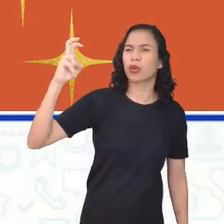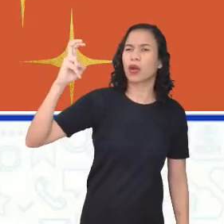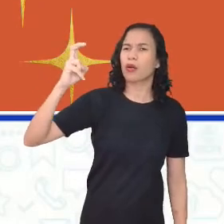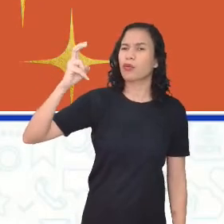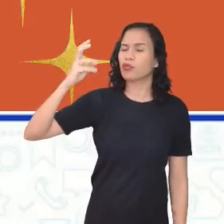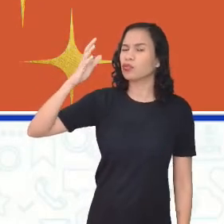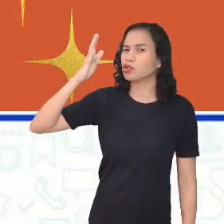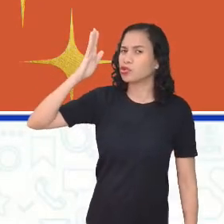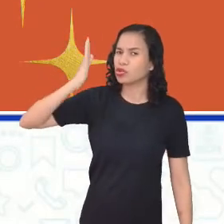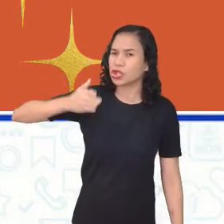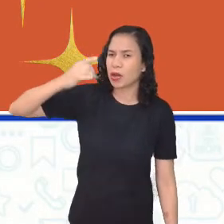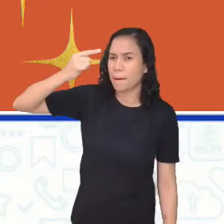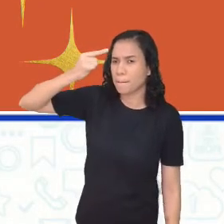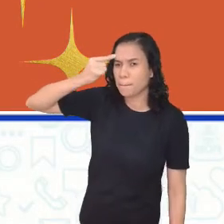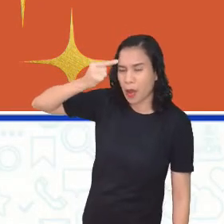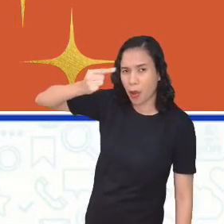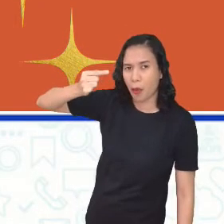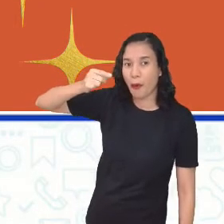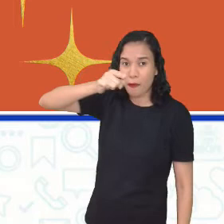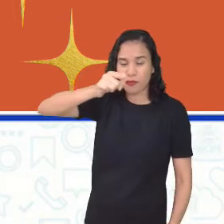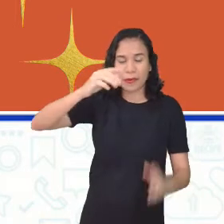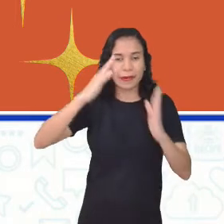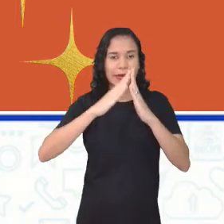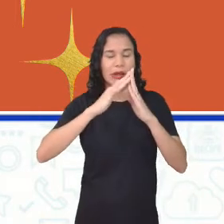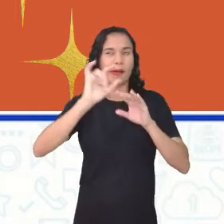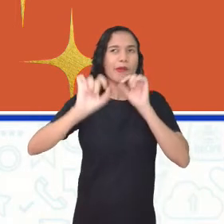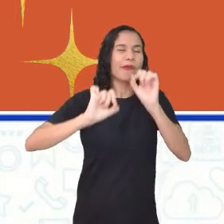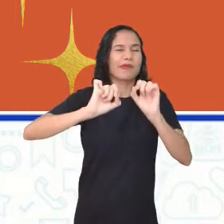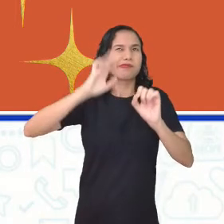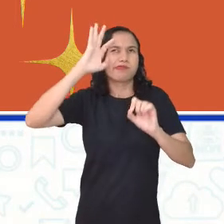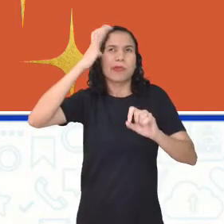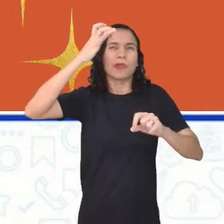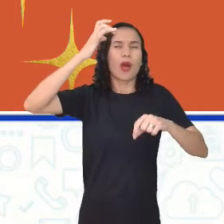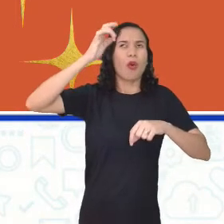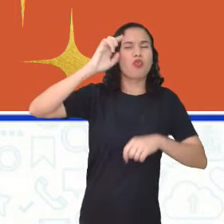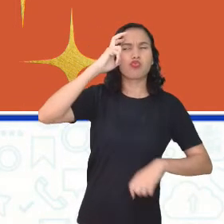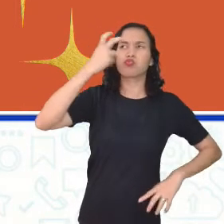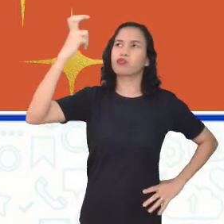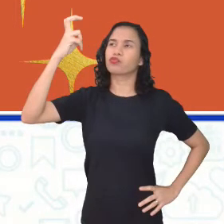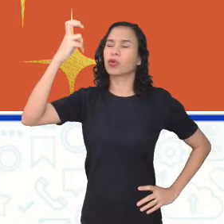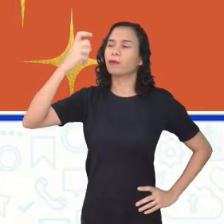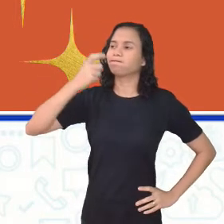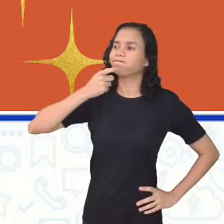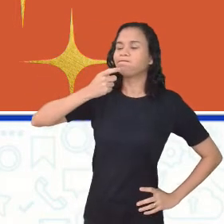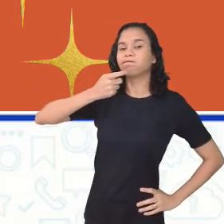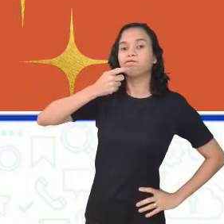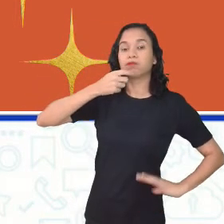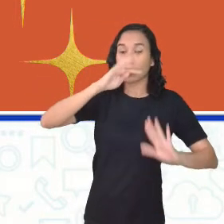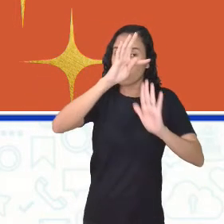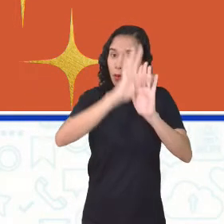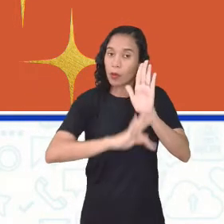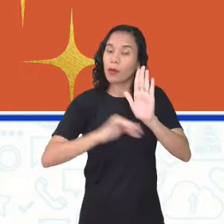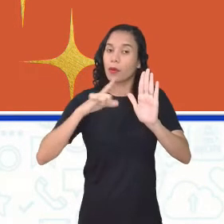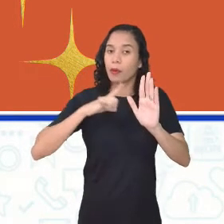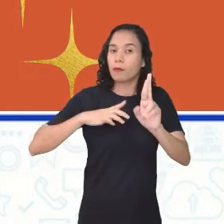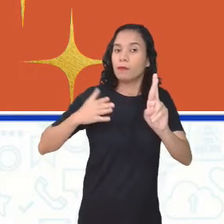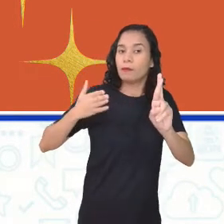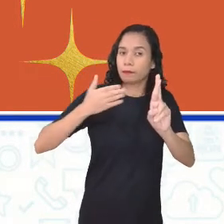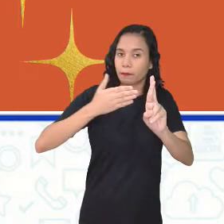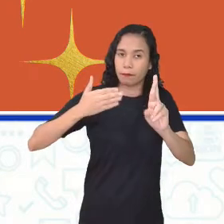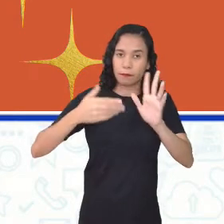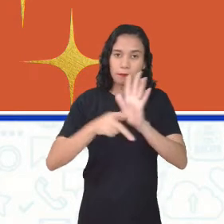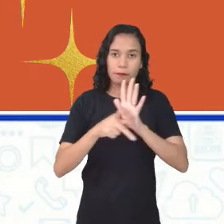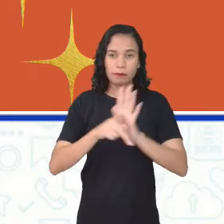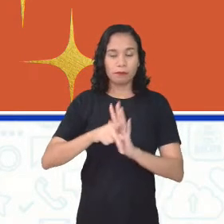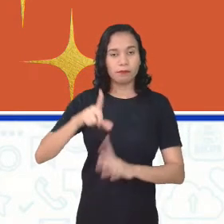para pensar aí, você que está em casa, o que é um produto cultural? Eu disse, olha, um texto ele vai ter referências a